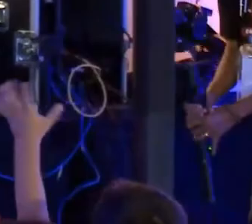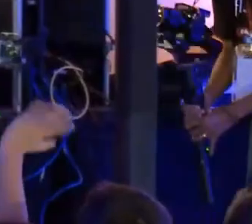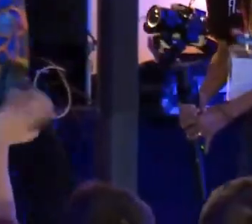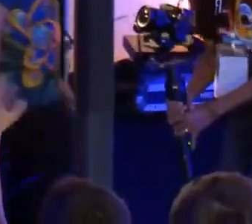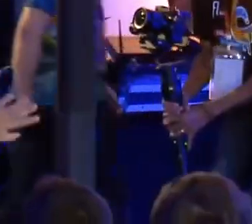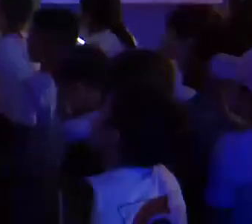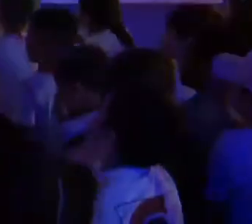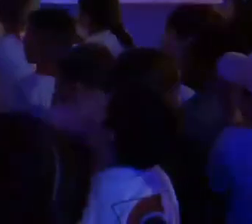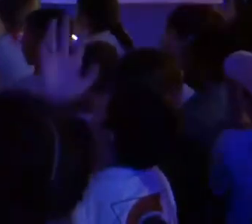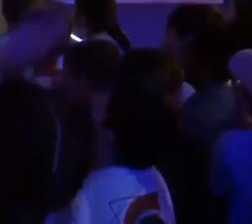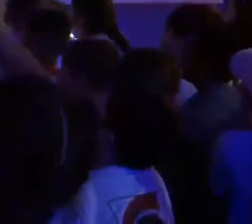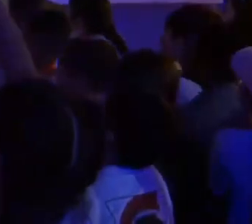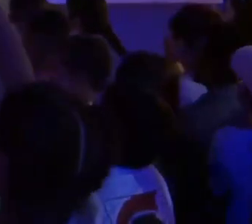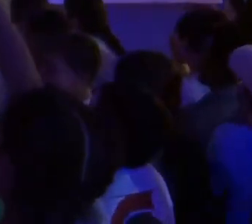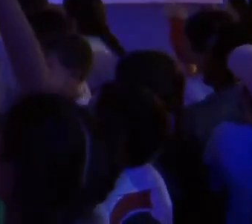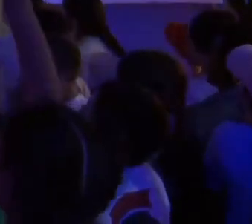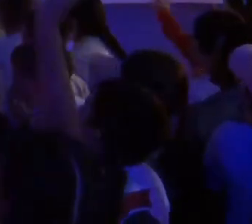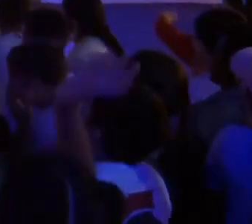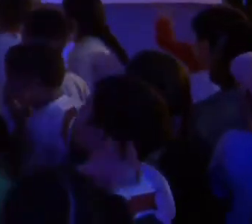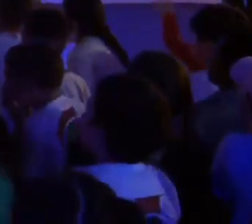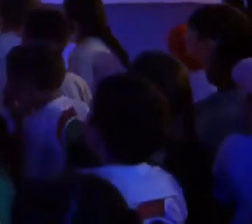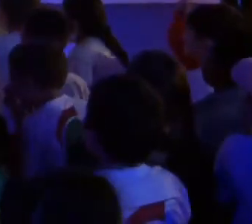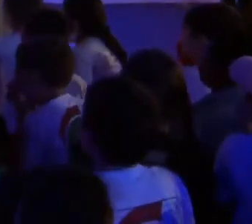O livro.